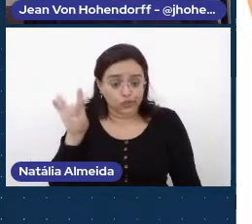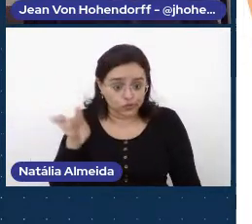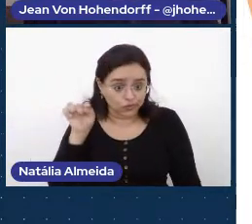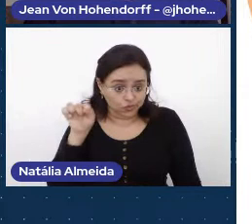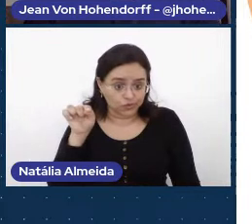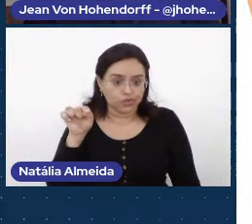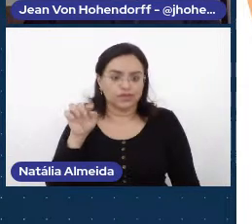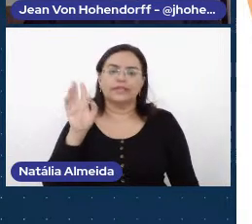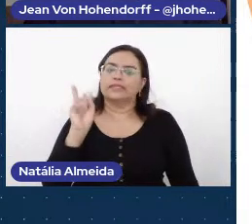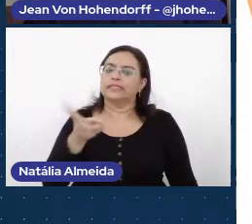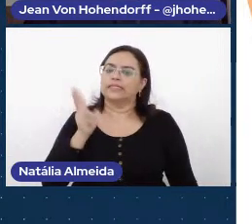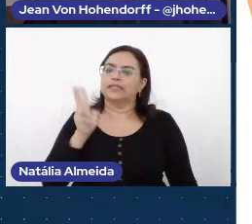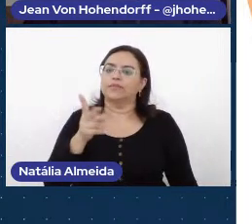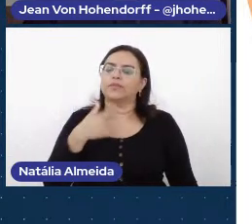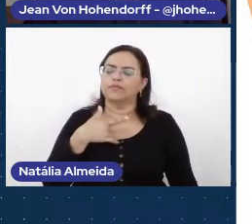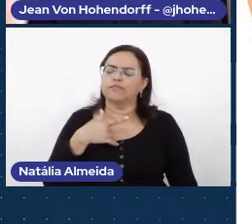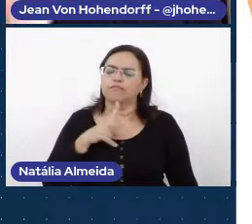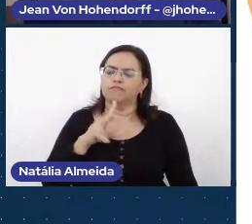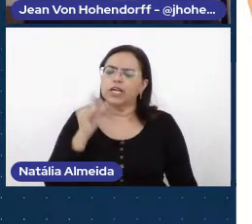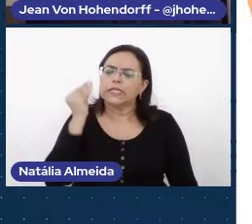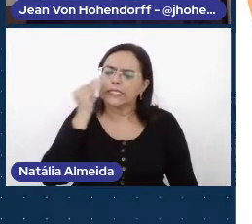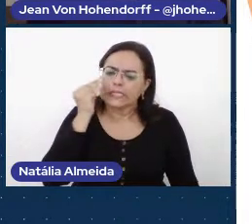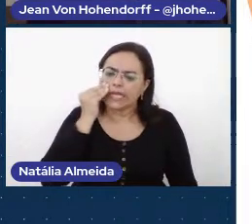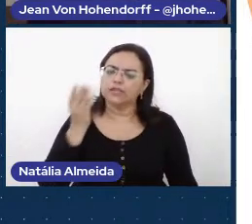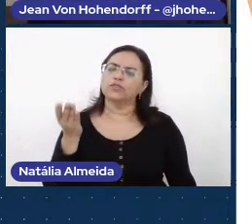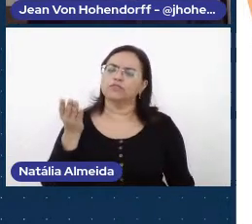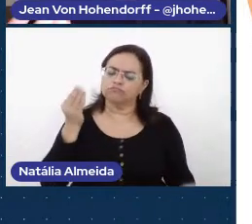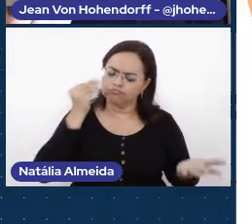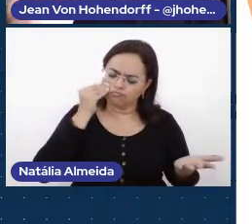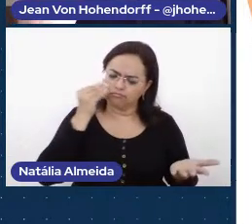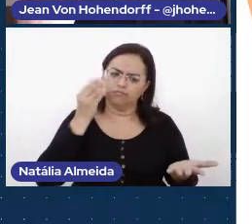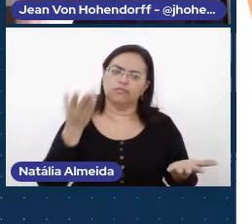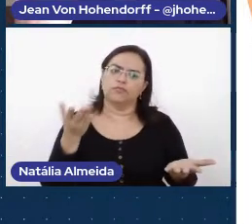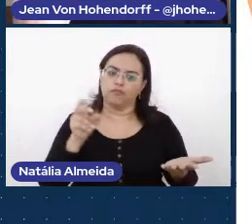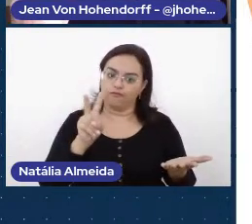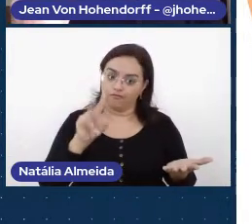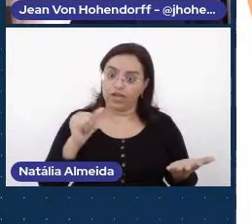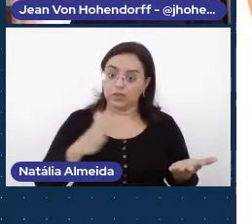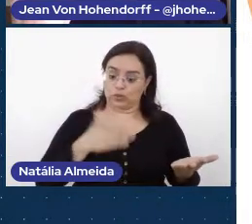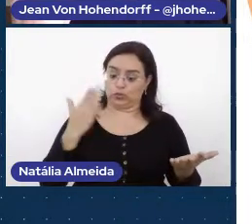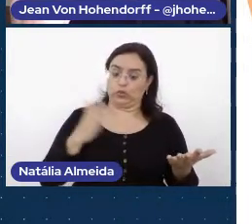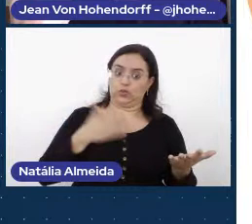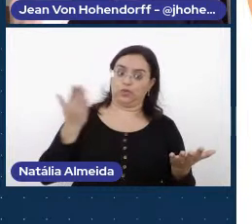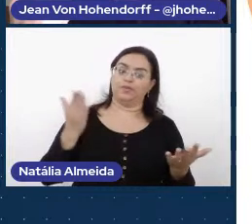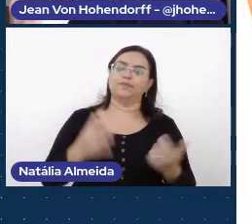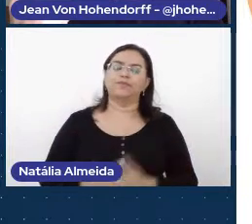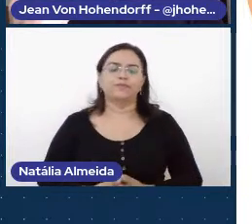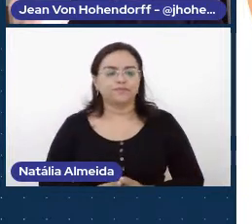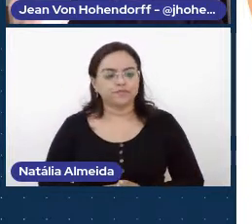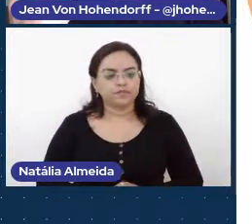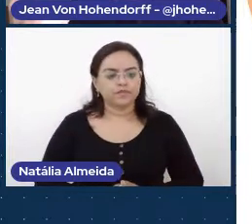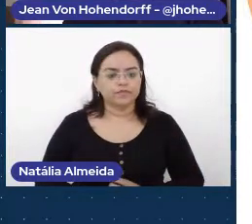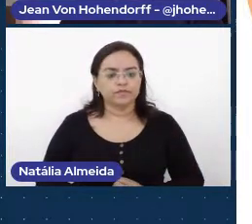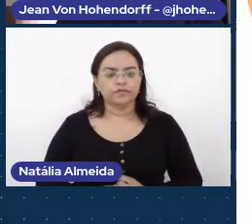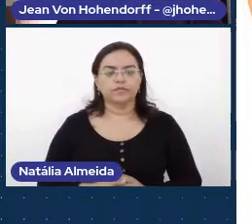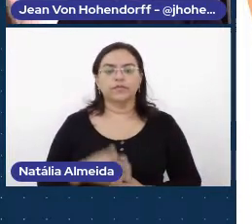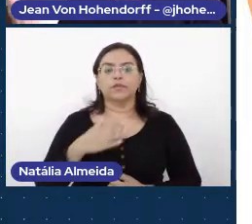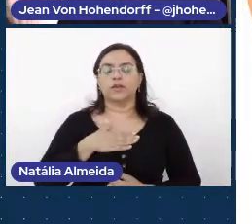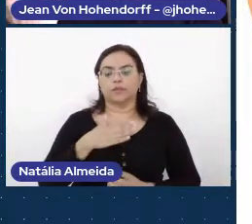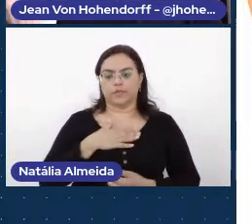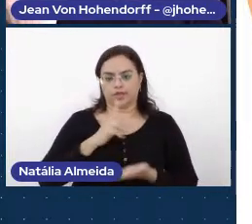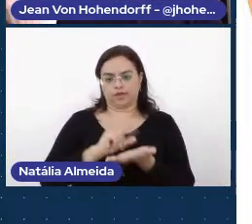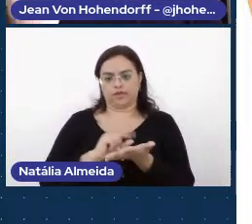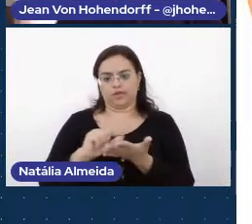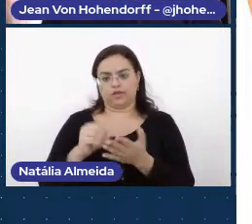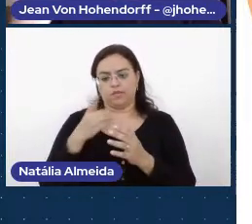sempre digo é arrisquem, né? Porque vocês vão se surpreender. O meu artigo do meu doutorado, em que eu entrevistei